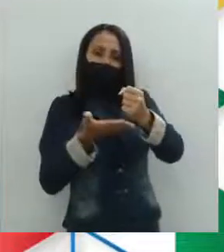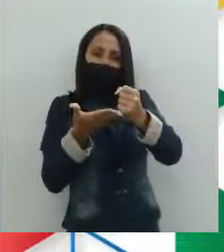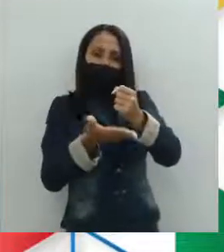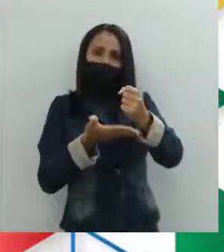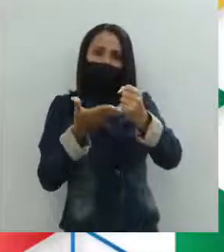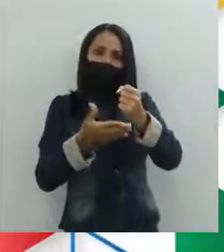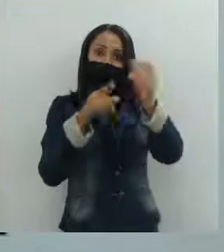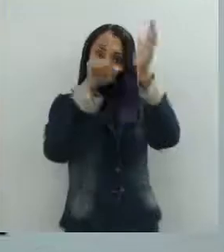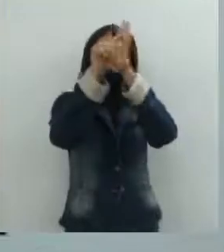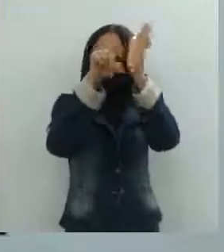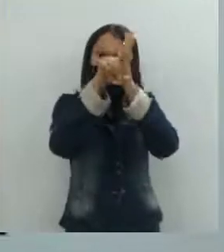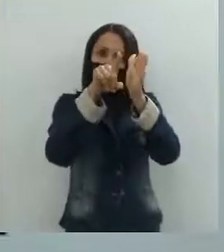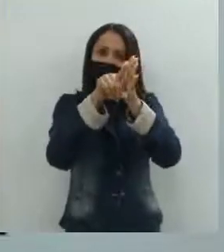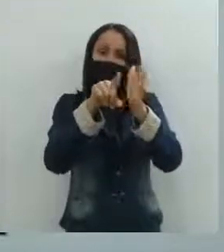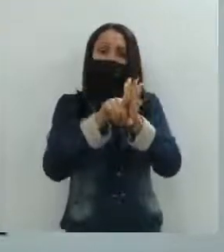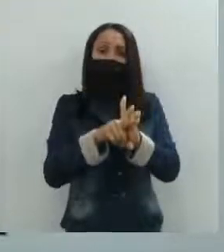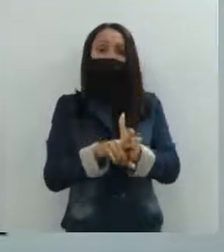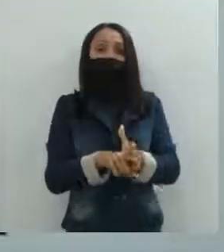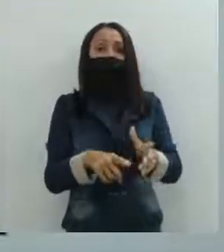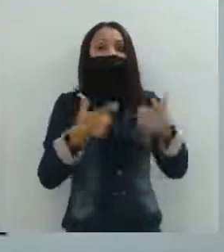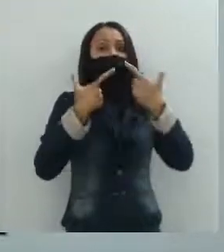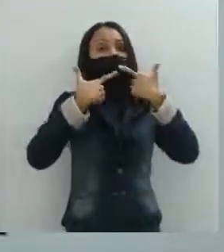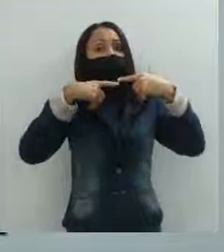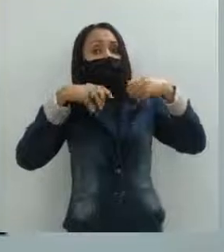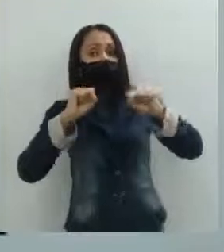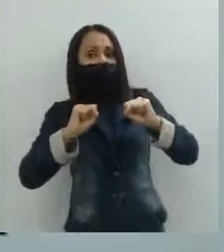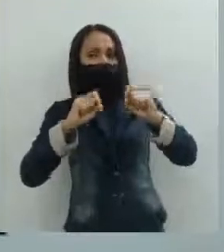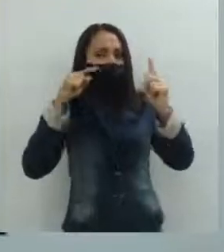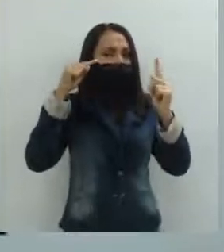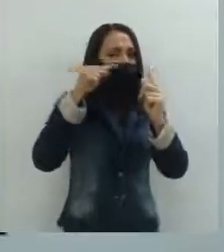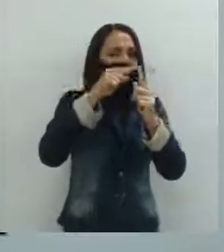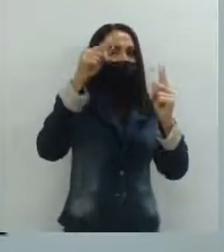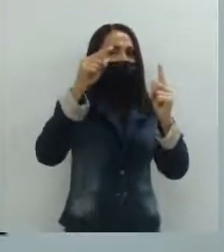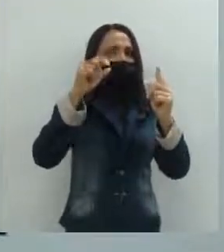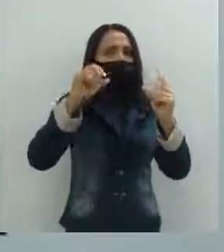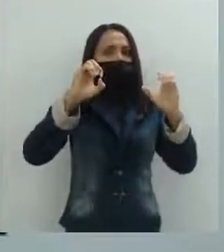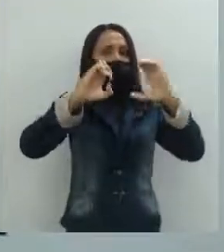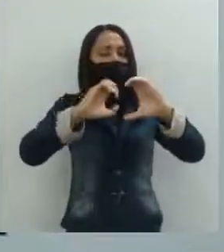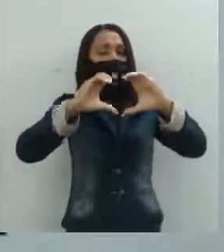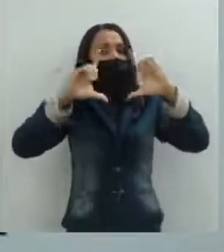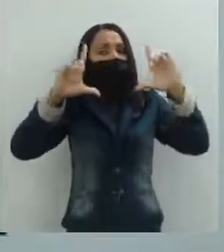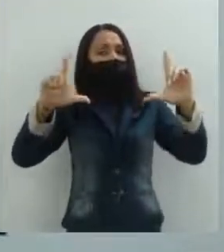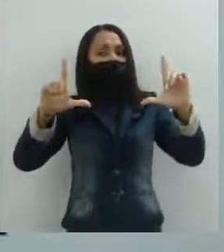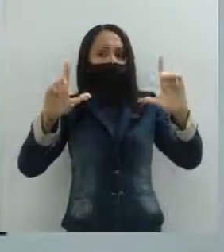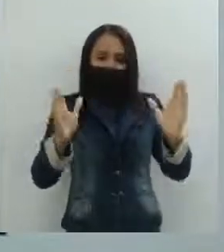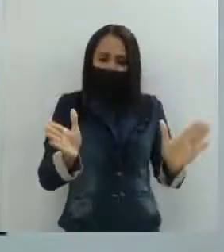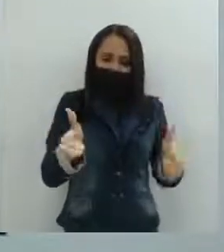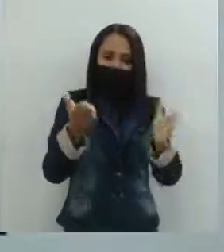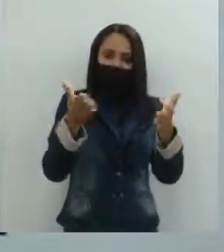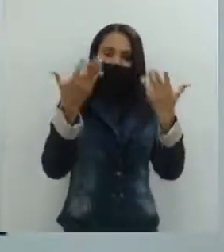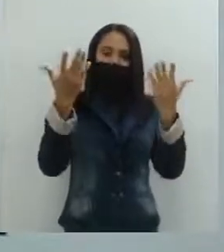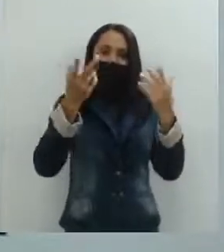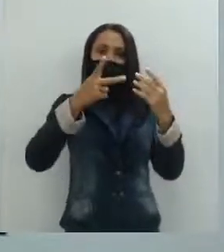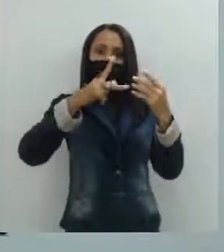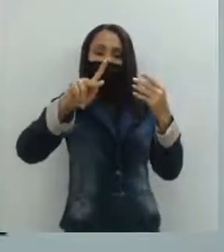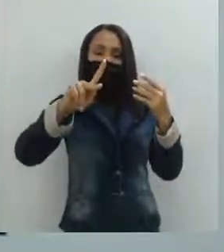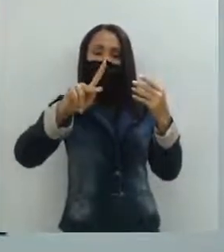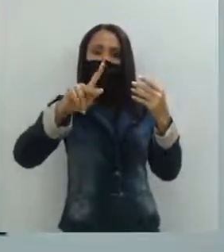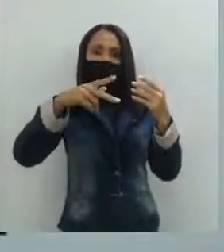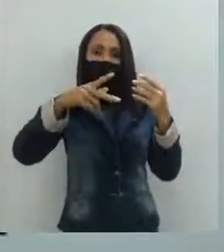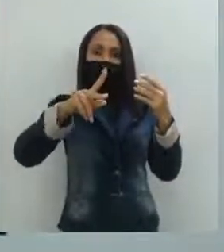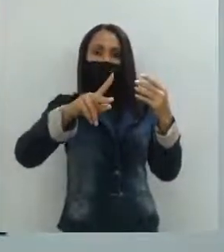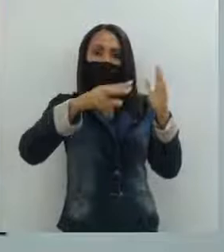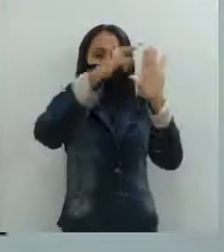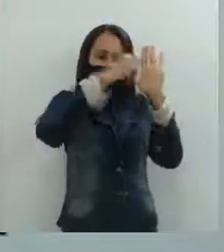naquelas perguntas, com uma linguagem objetiva, clara, para instigar o seu leitor. Mais